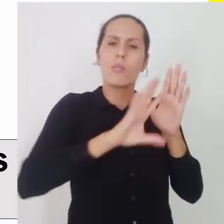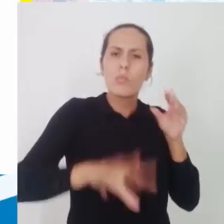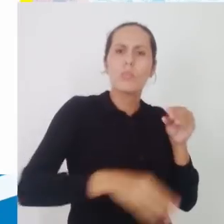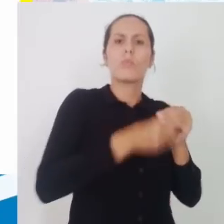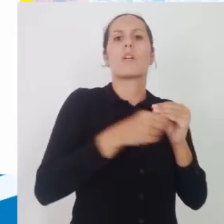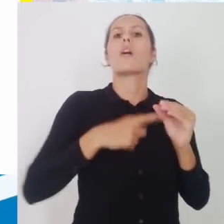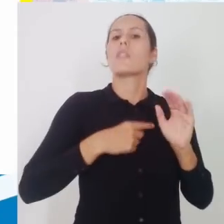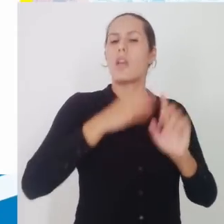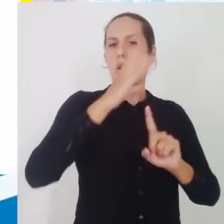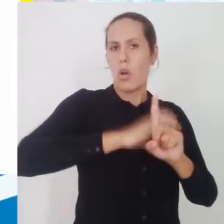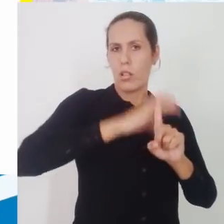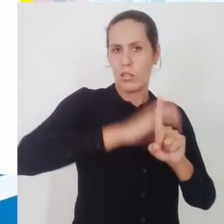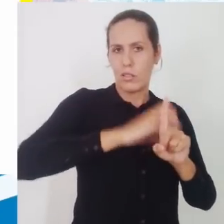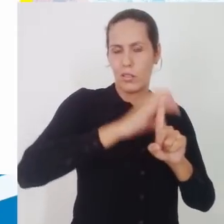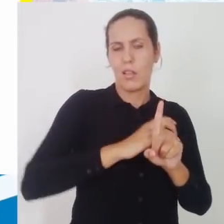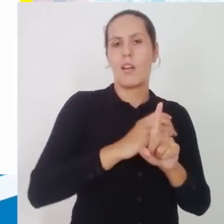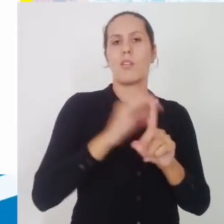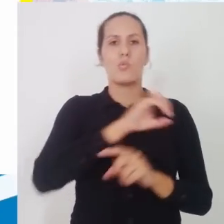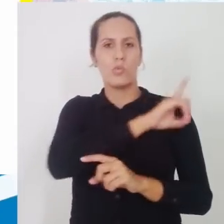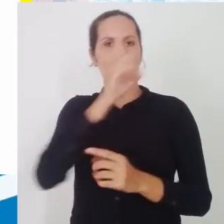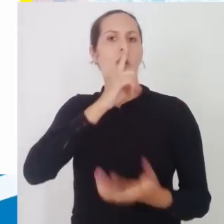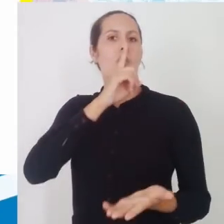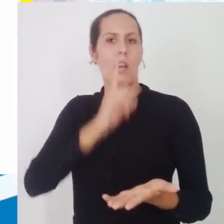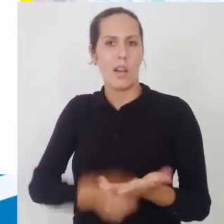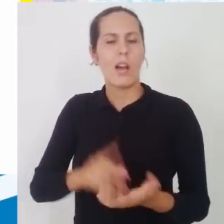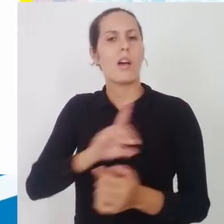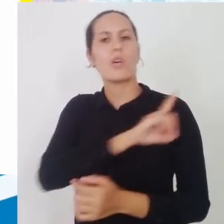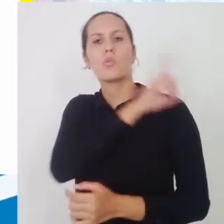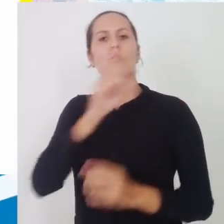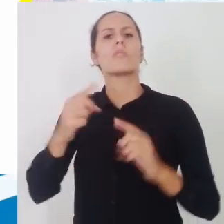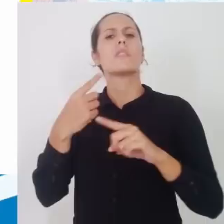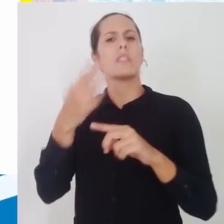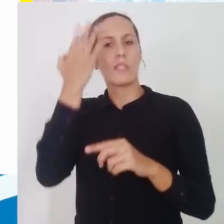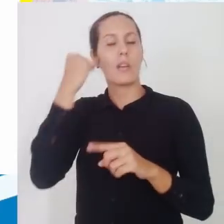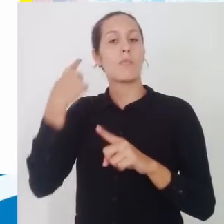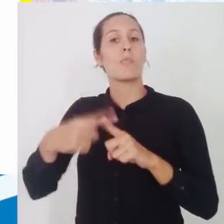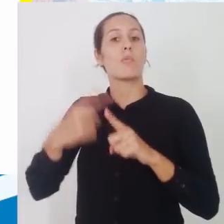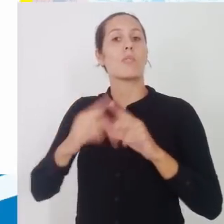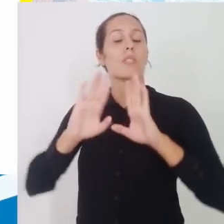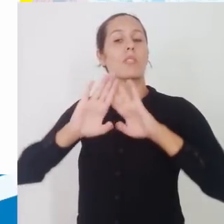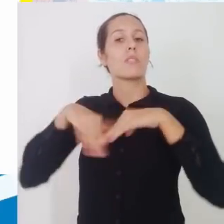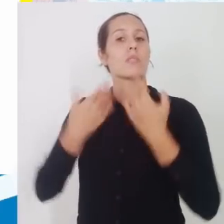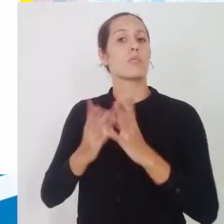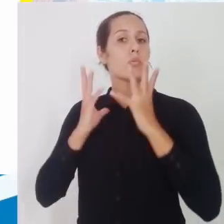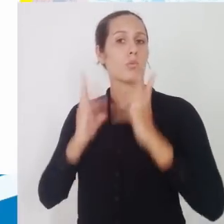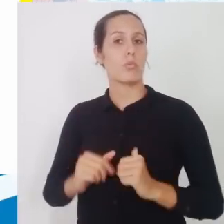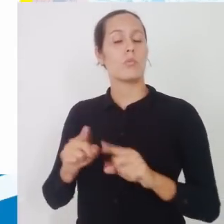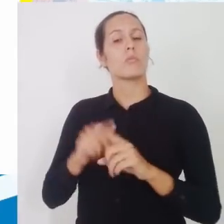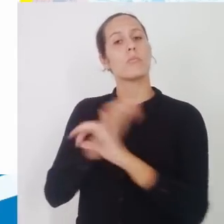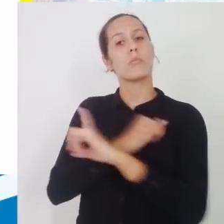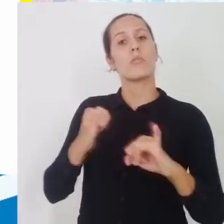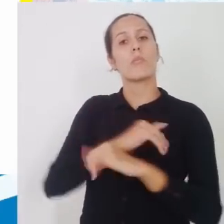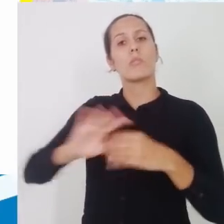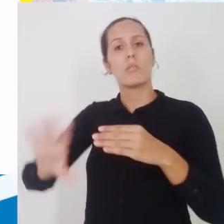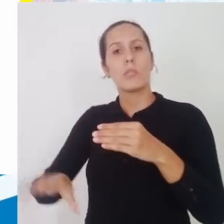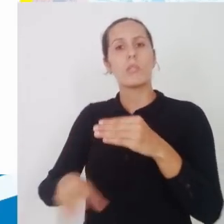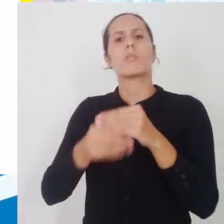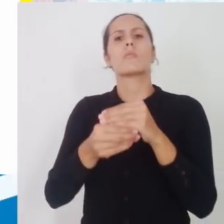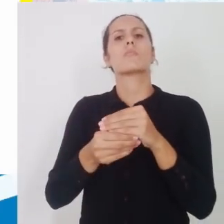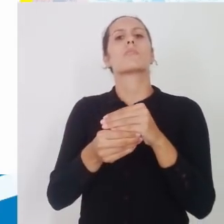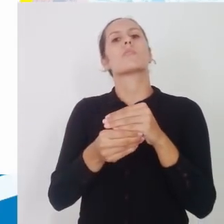coronavírus. Vou ressaltar mais uma vez que, como estamos lendo uma notícia e a finalidade dela é informar de